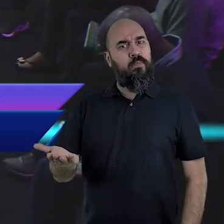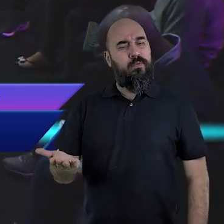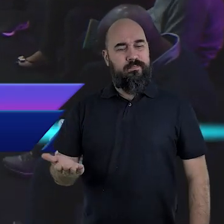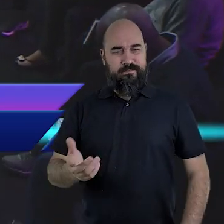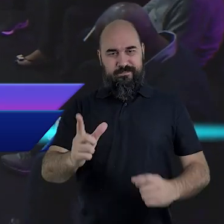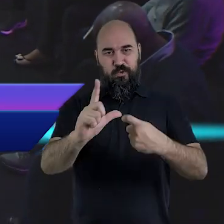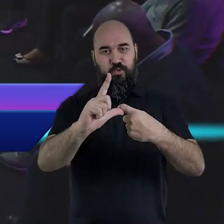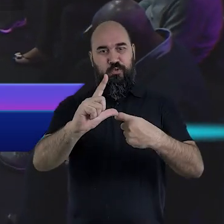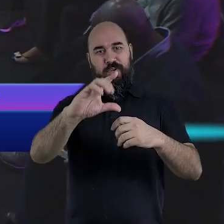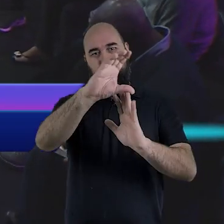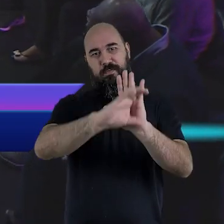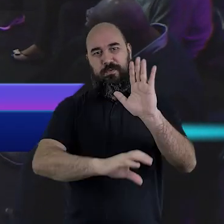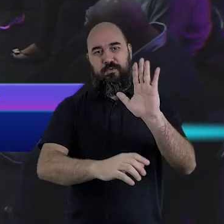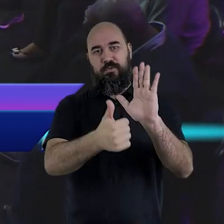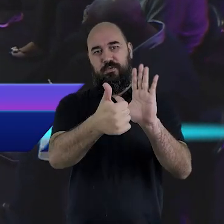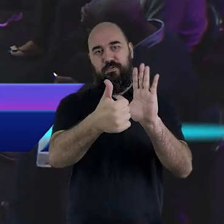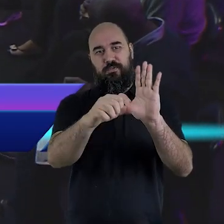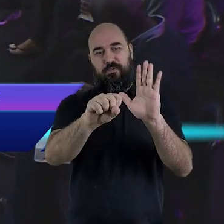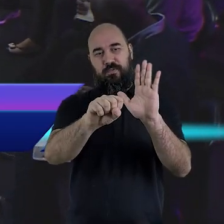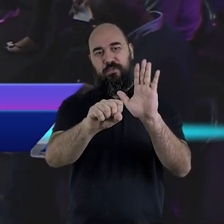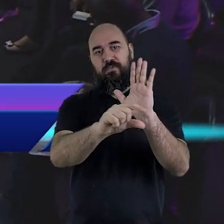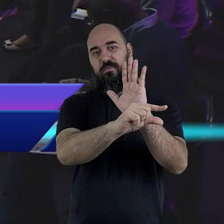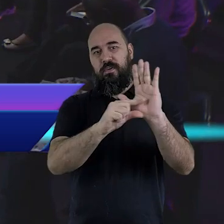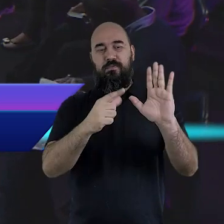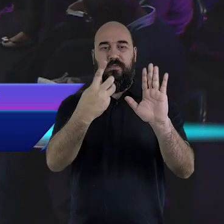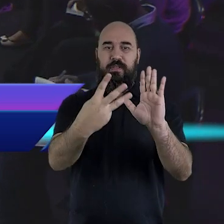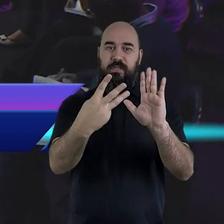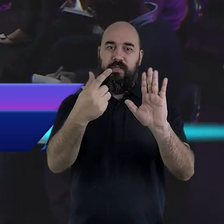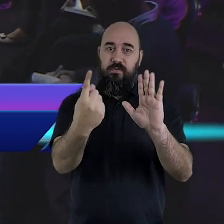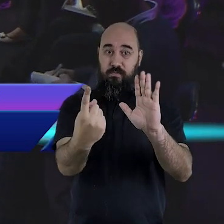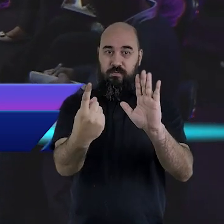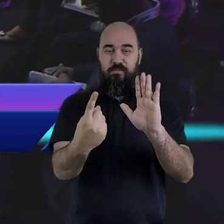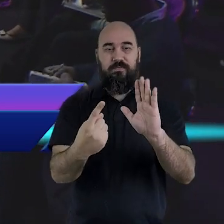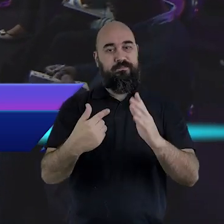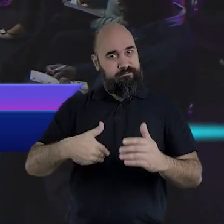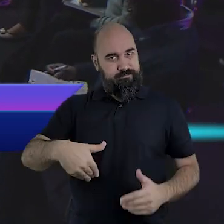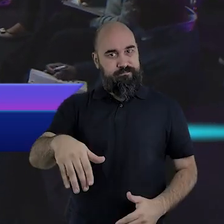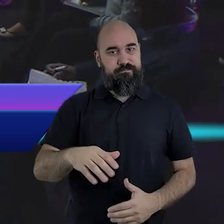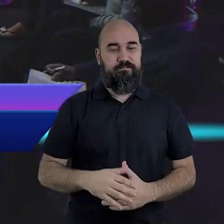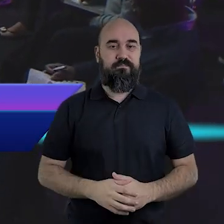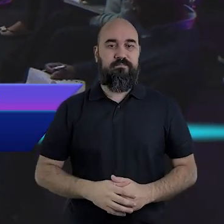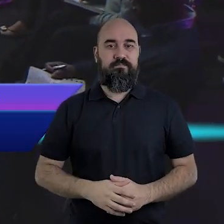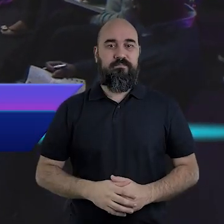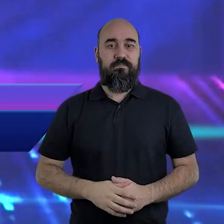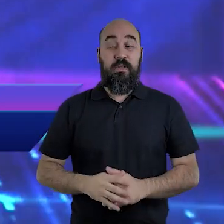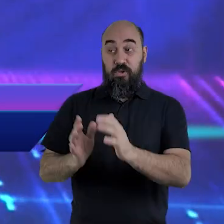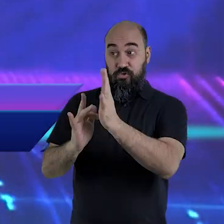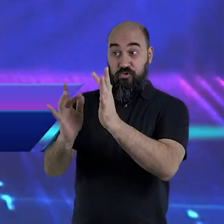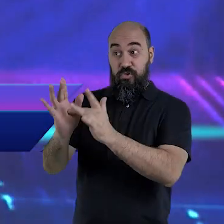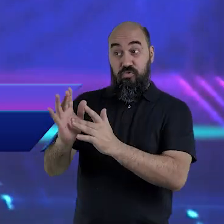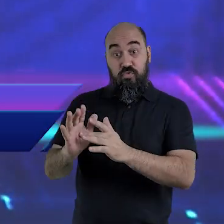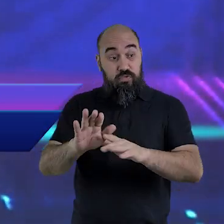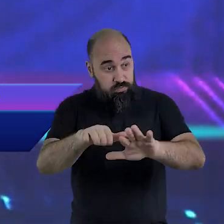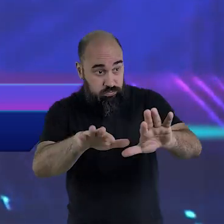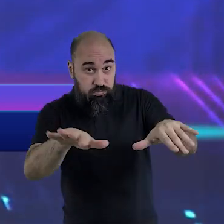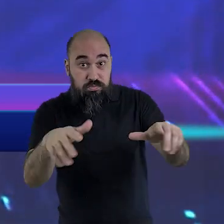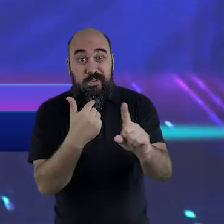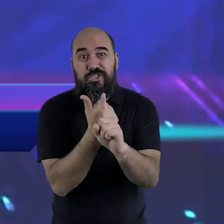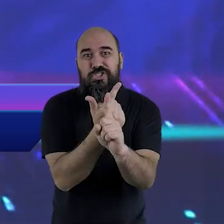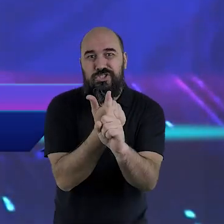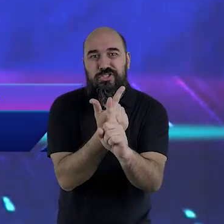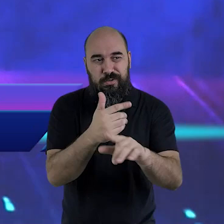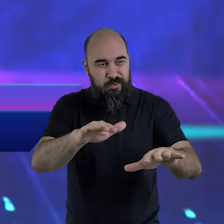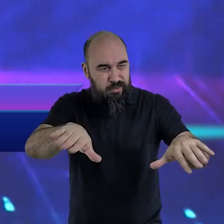espetacular. Lucas, capítulo 18, versos 31 em diante. Diz assim: tomando consigo os 12, disse-lhe